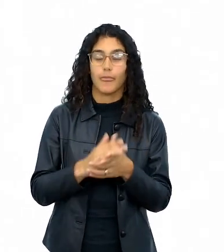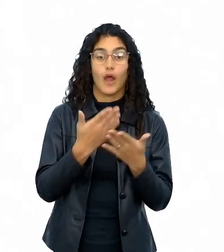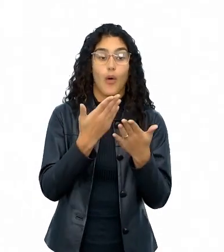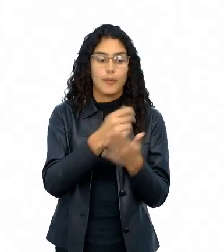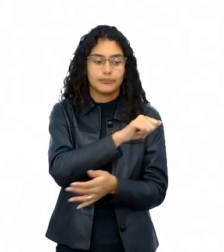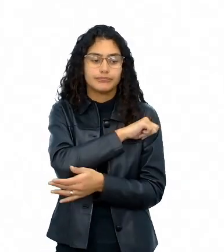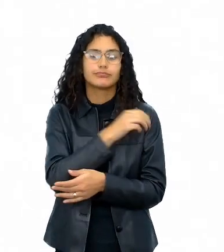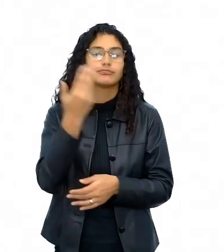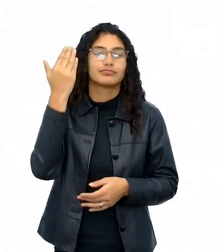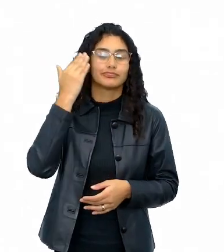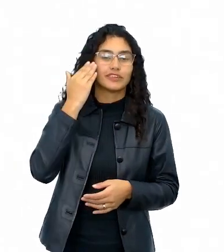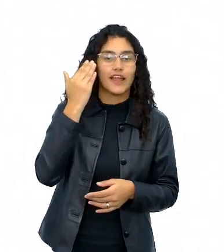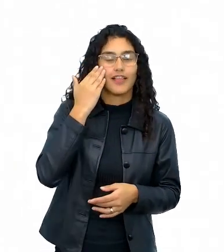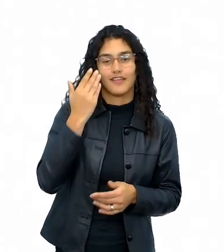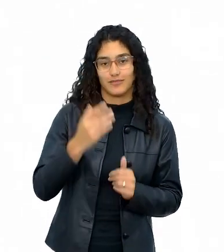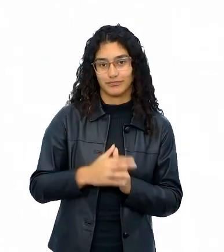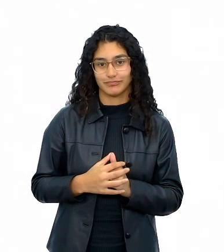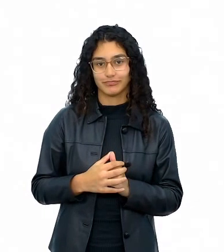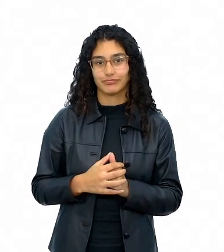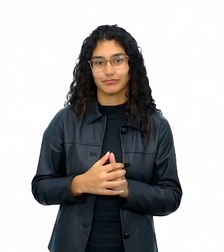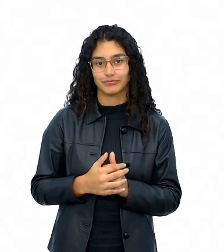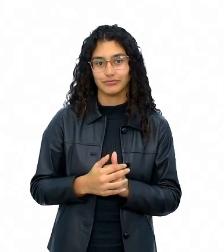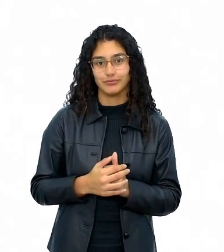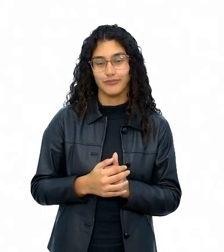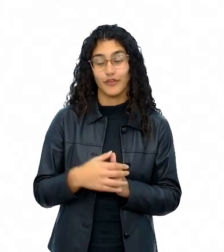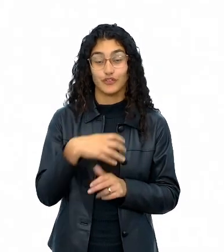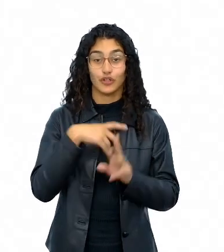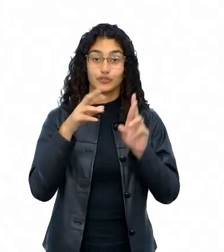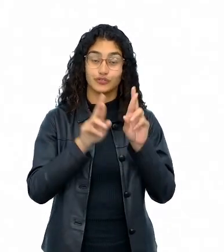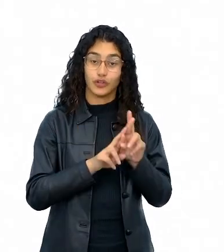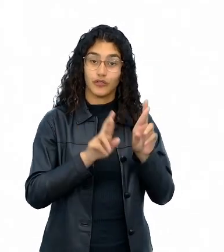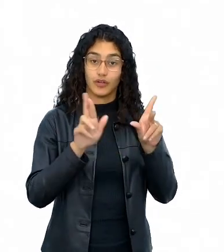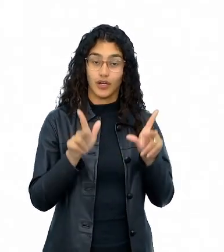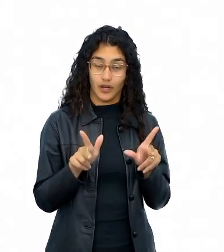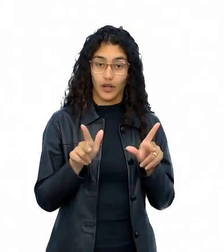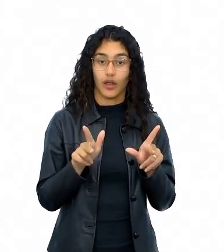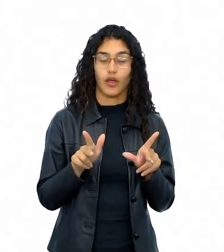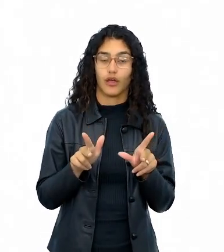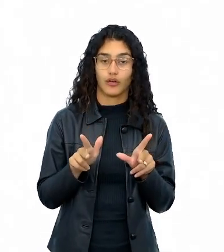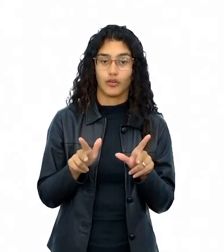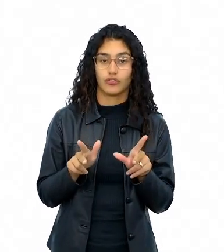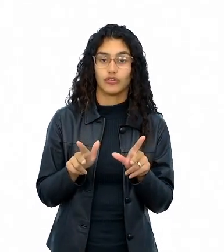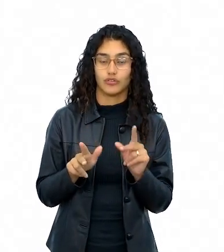estudantes vão compreendendo aquilo, né, de uma outra maneira, né,